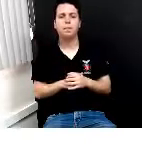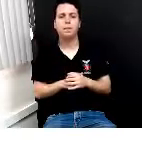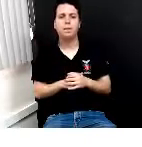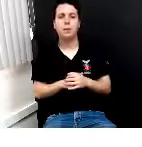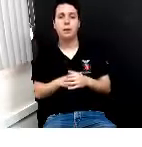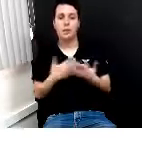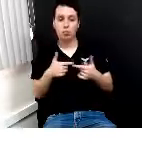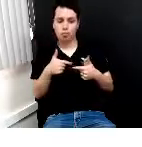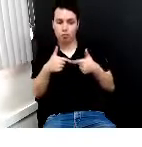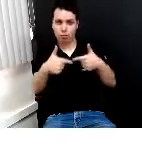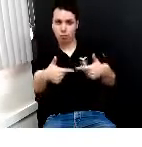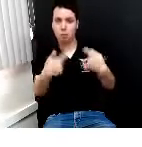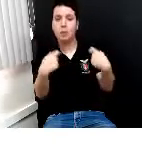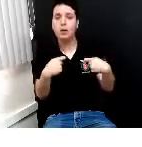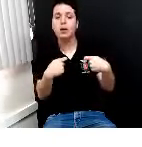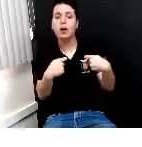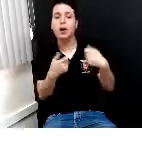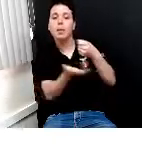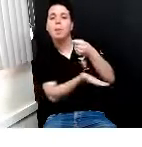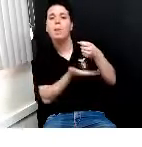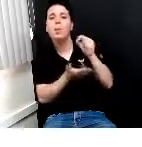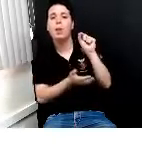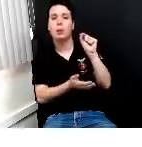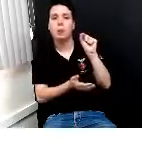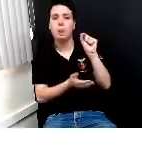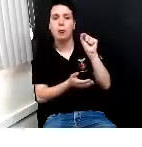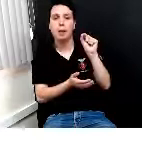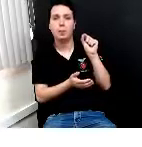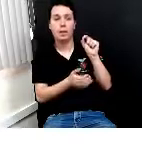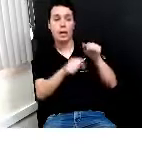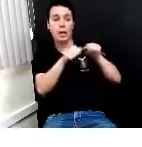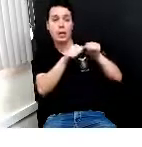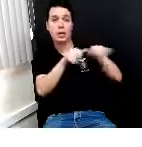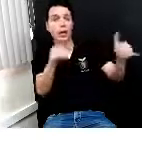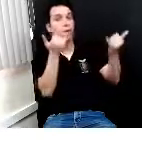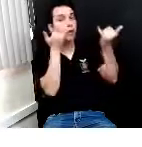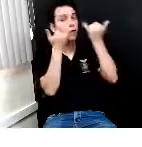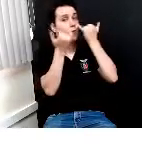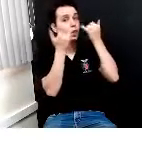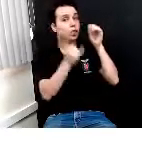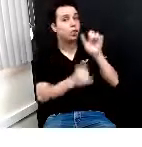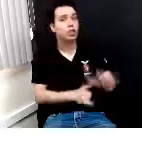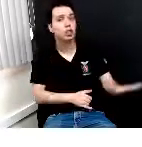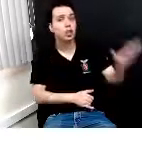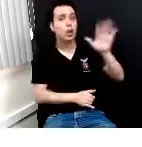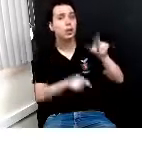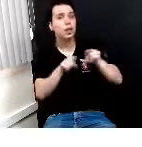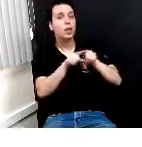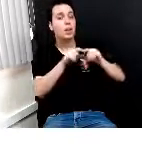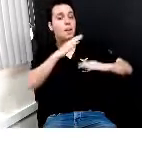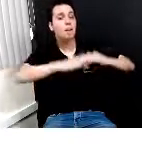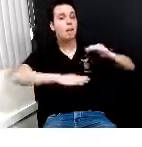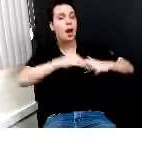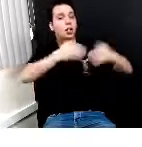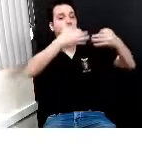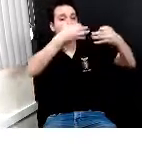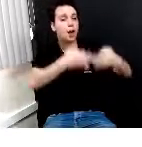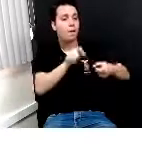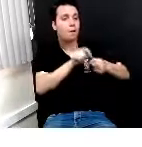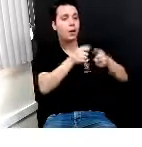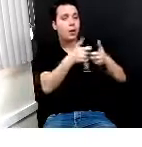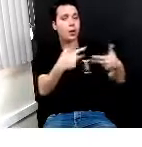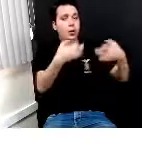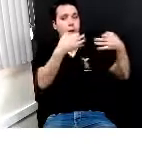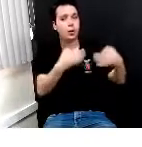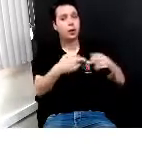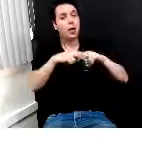precisam tomar como base o quê? A disseminação de informações gerais e a apropriação de práticas corretas. Isso precisa mobilização de